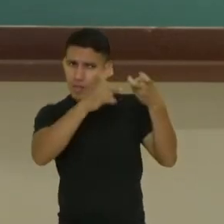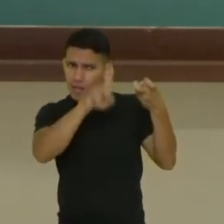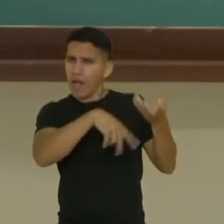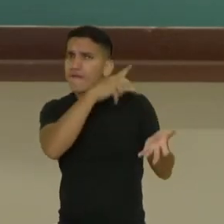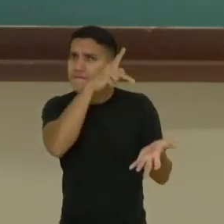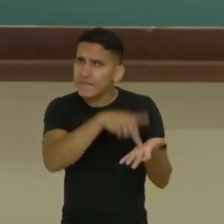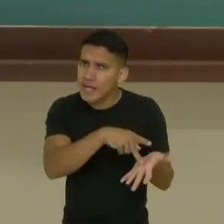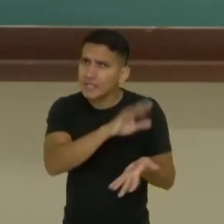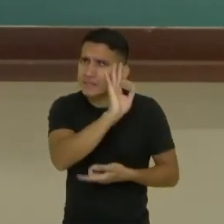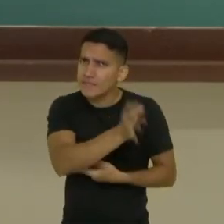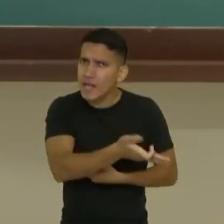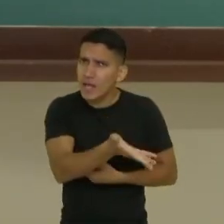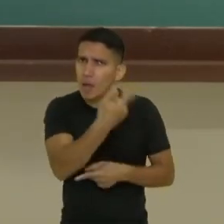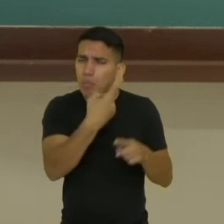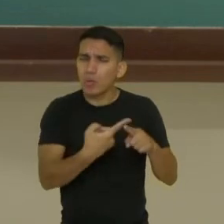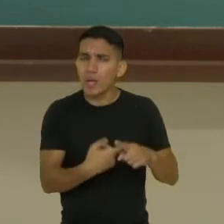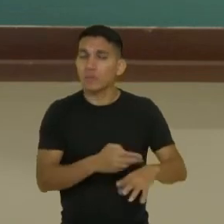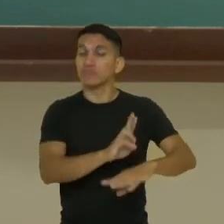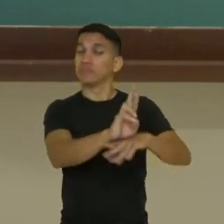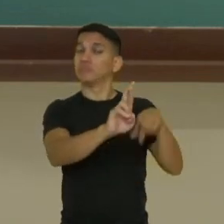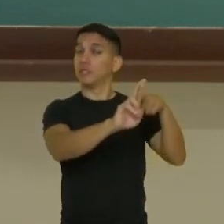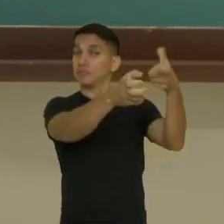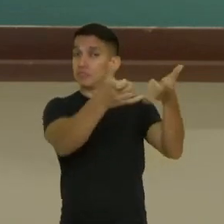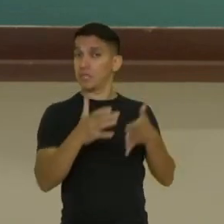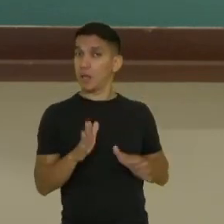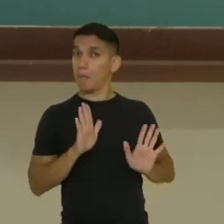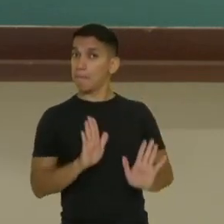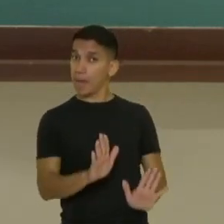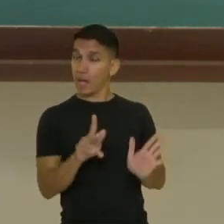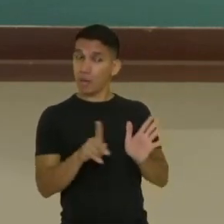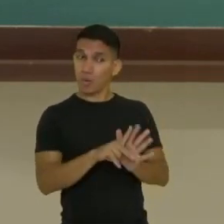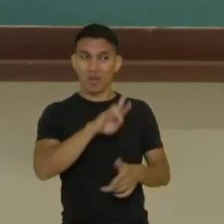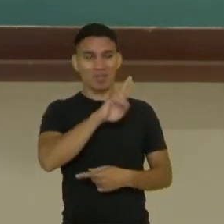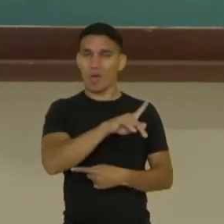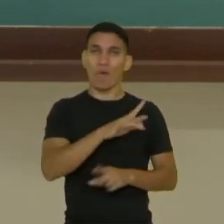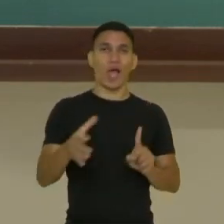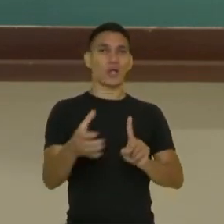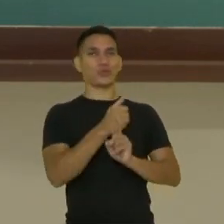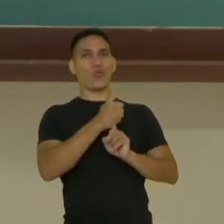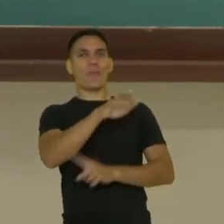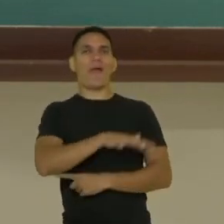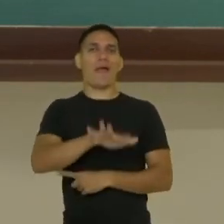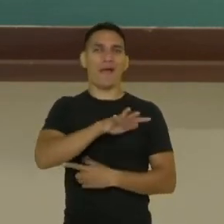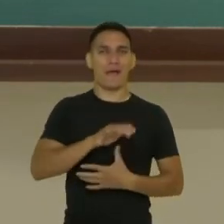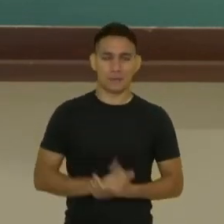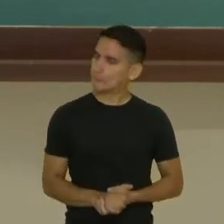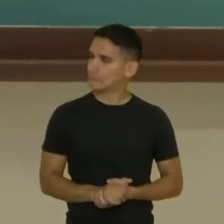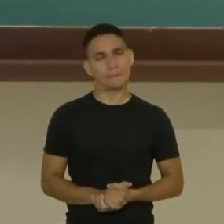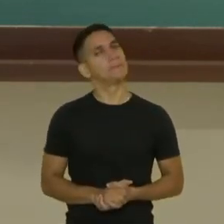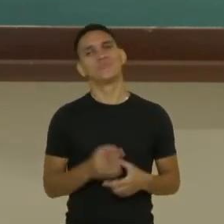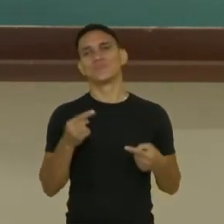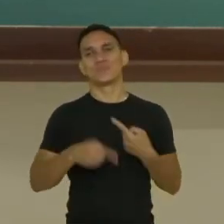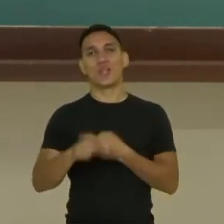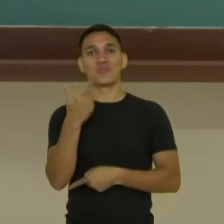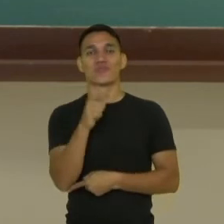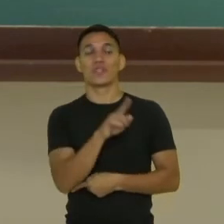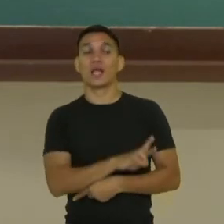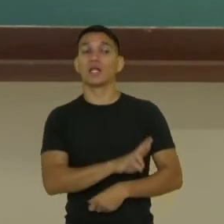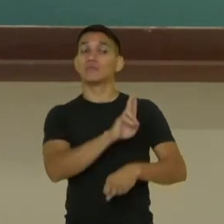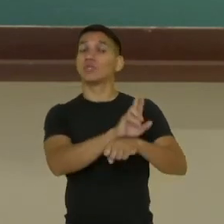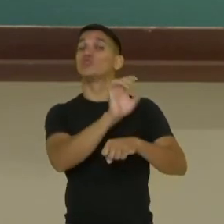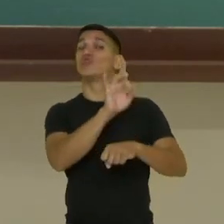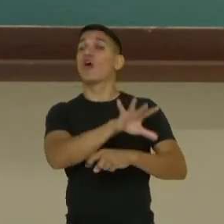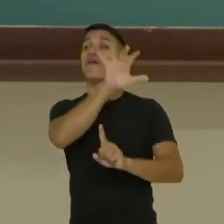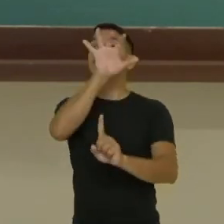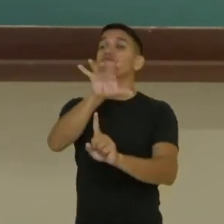argumento só porque uma autoridade falou, mas uma autoridade que não é autoridade naquele tema, né? Uma pessoa que tem poder e influência,